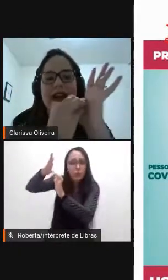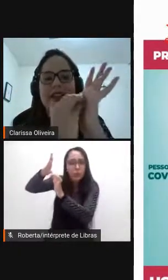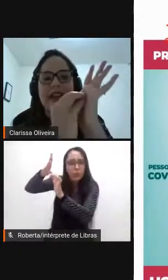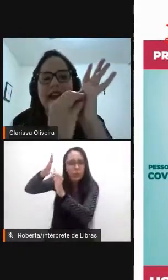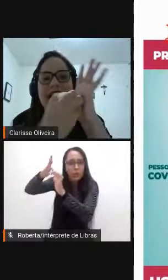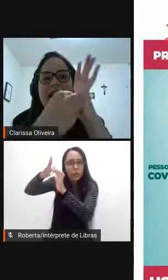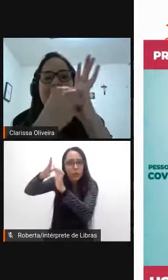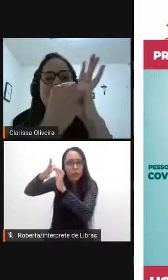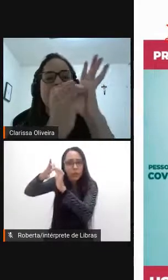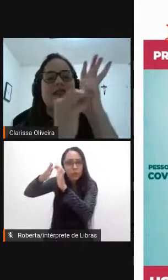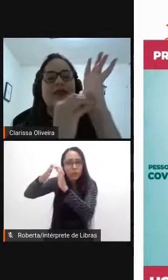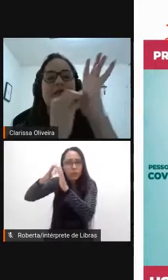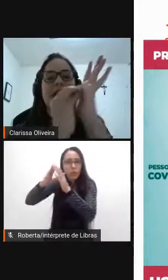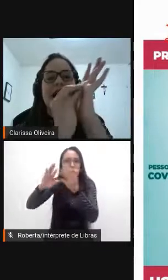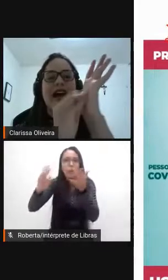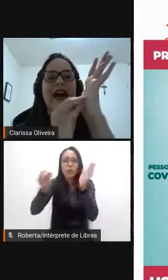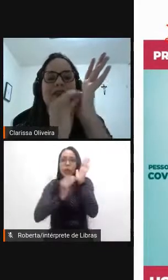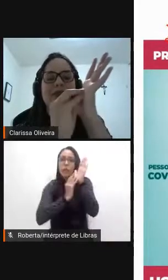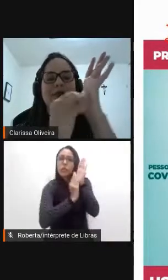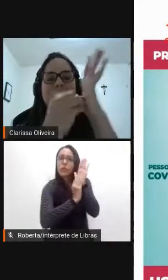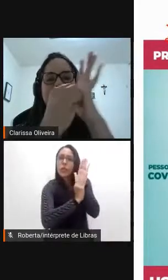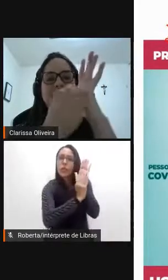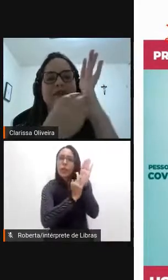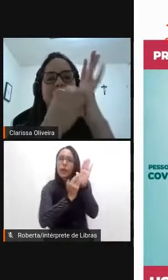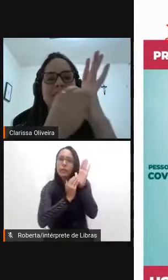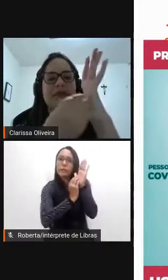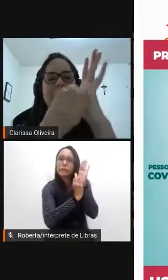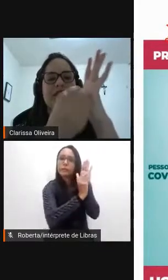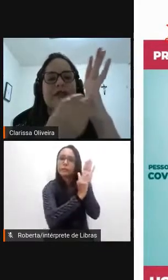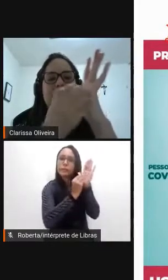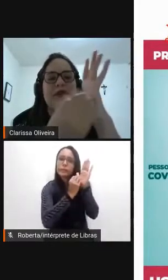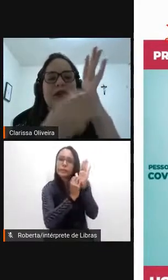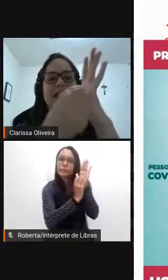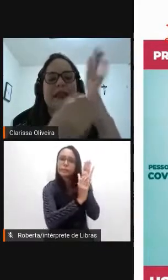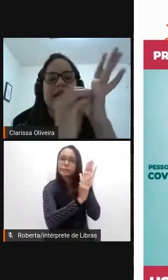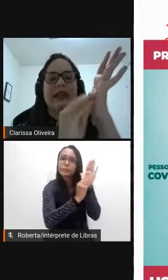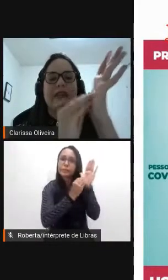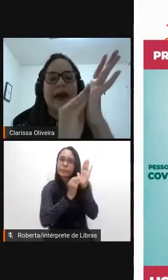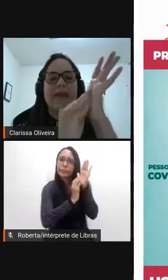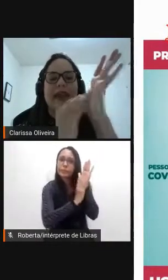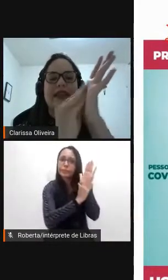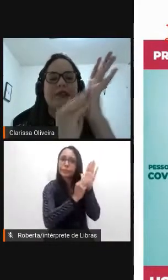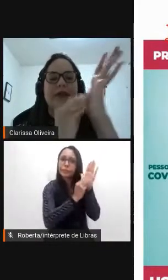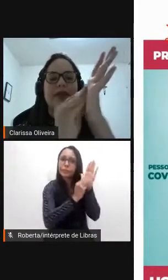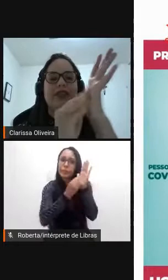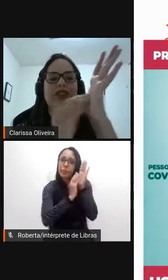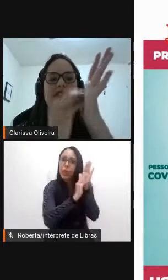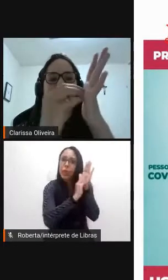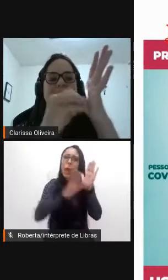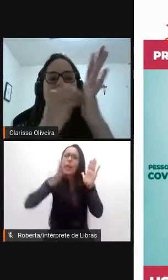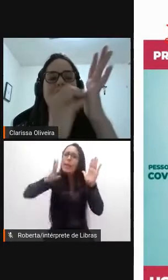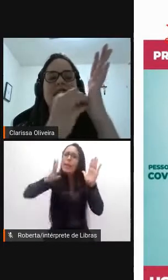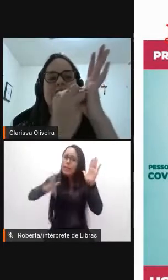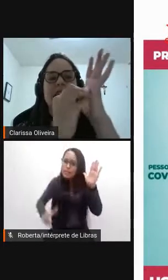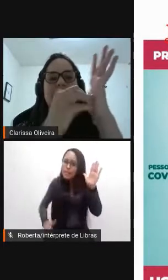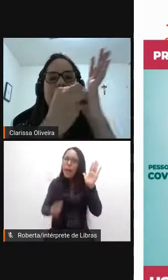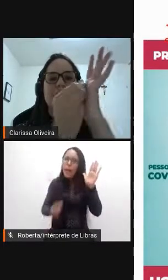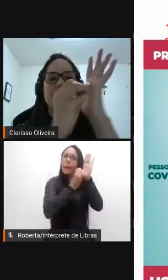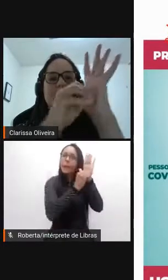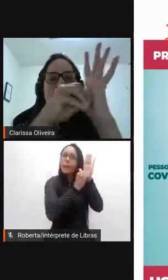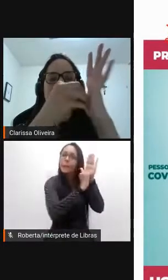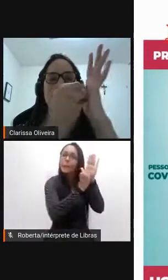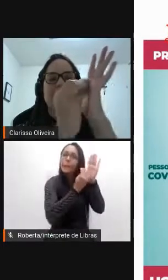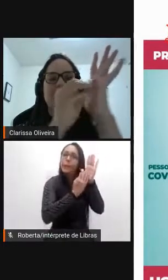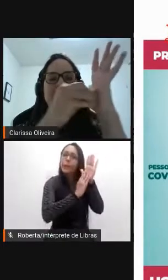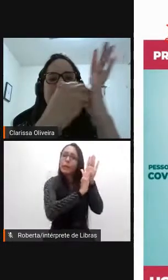gente vai esfregar de um lado, esfregou aqui para limpar bem essas polpas digitais, e as